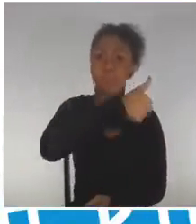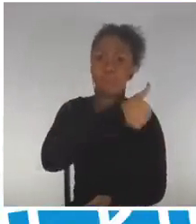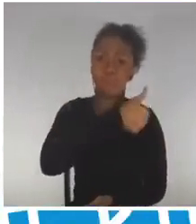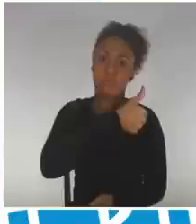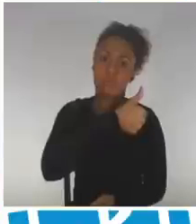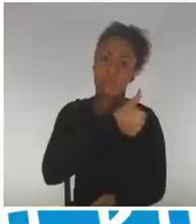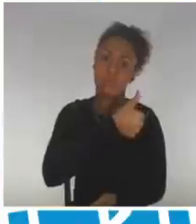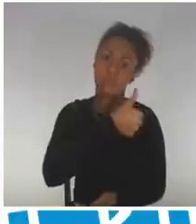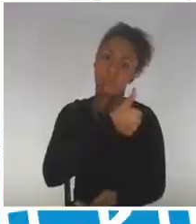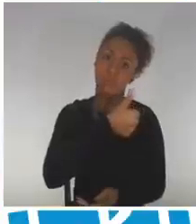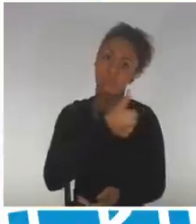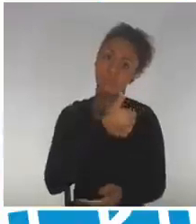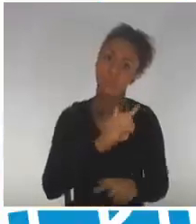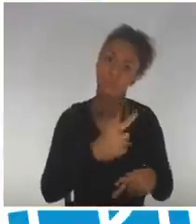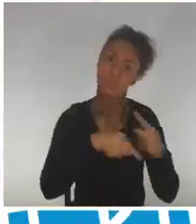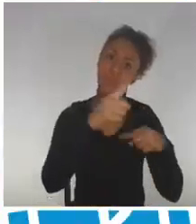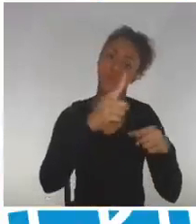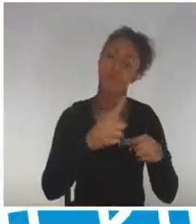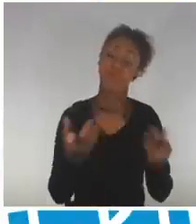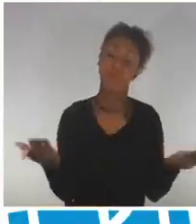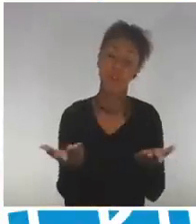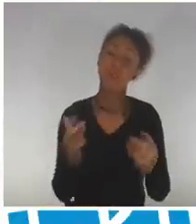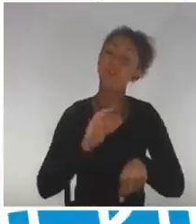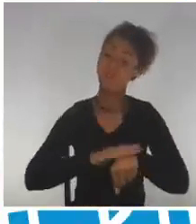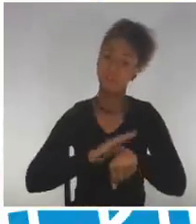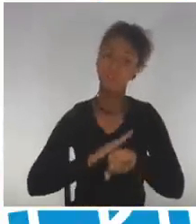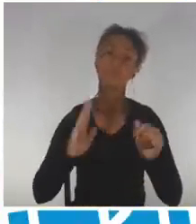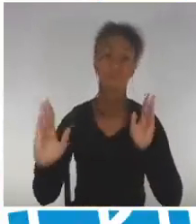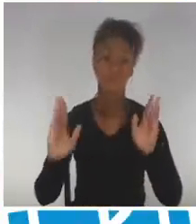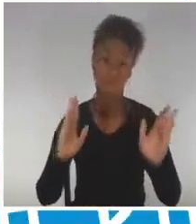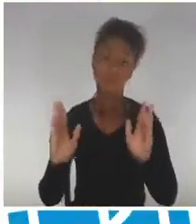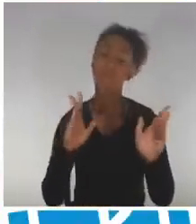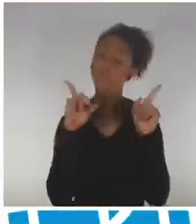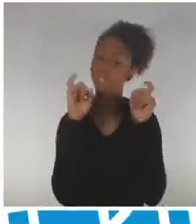que nós estamos vivendo é difícil pela pandemia,